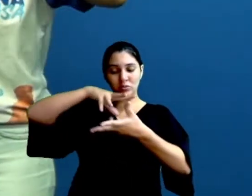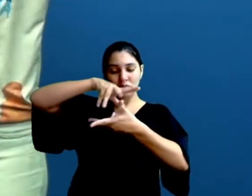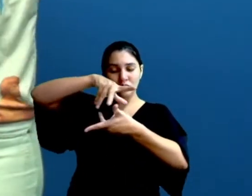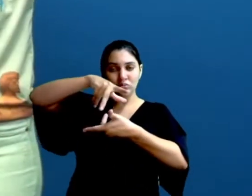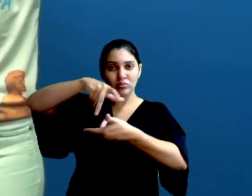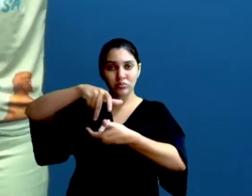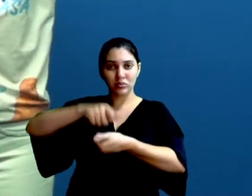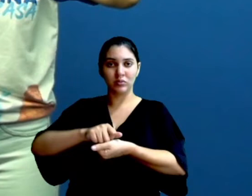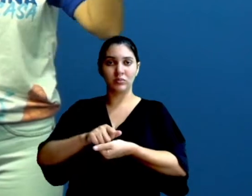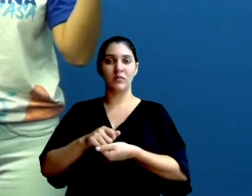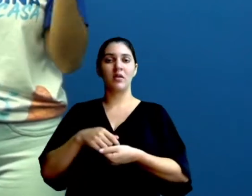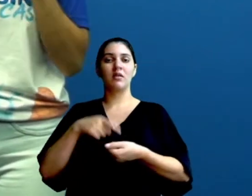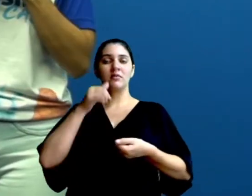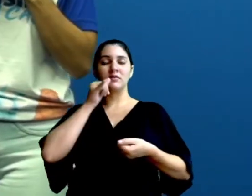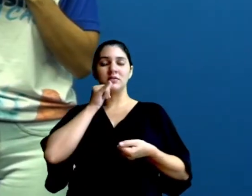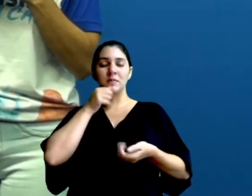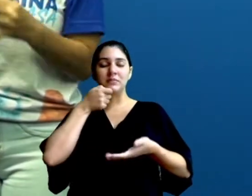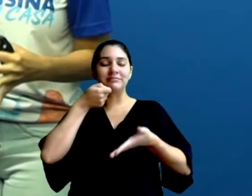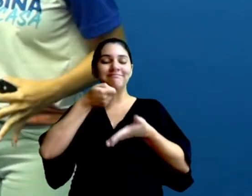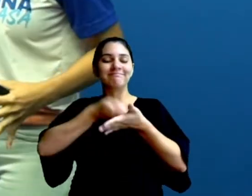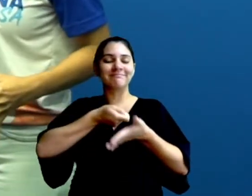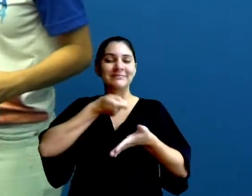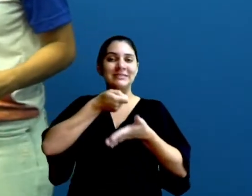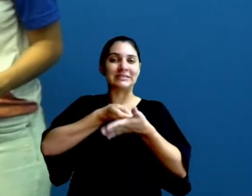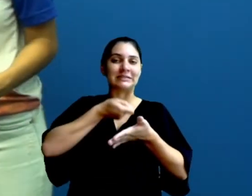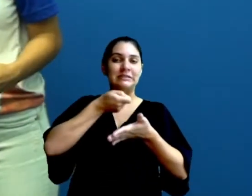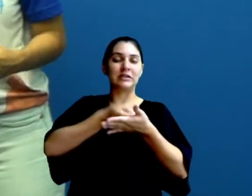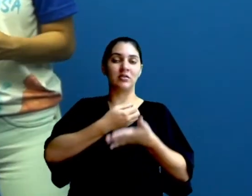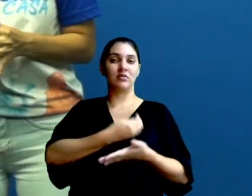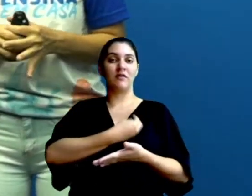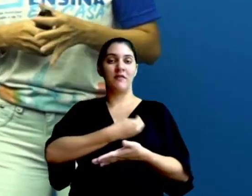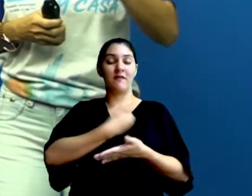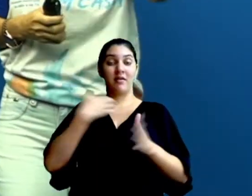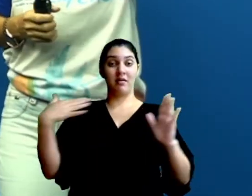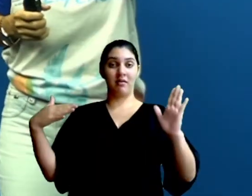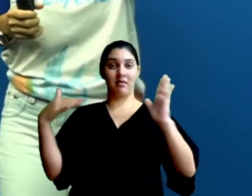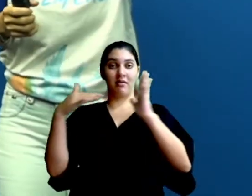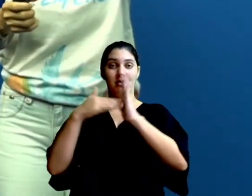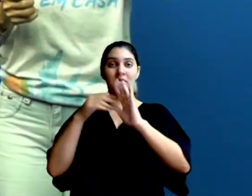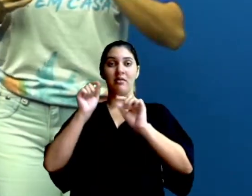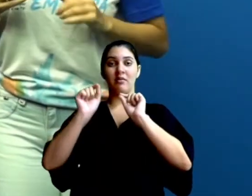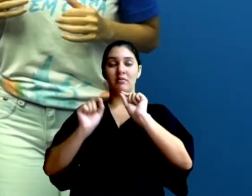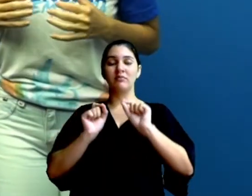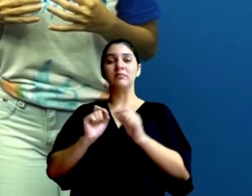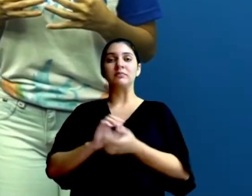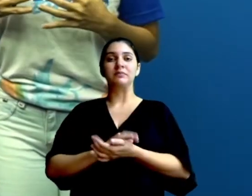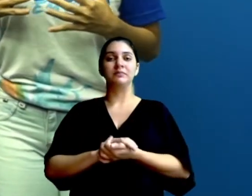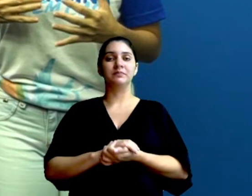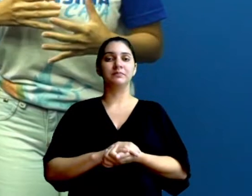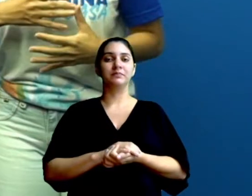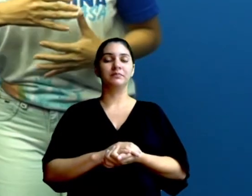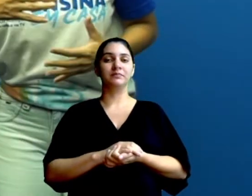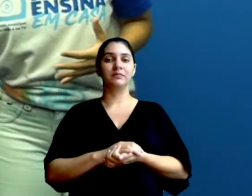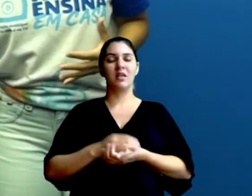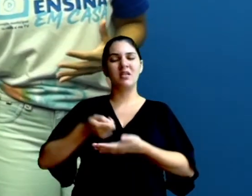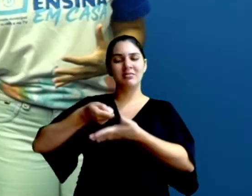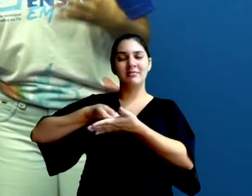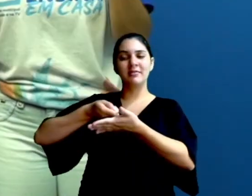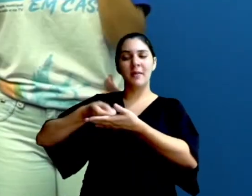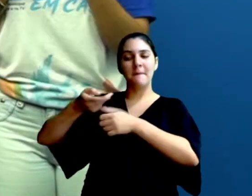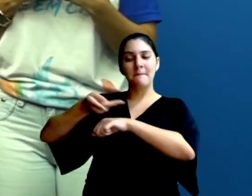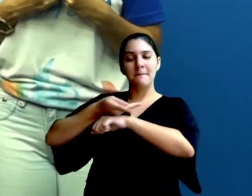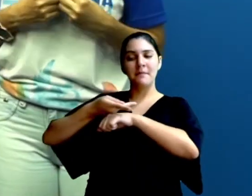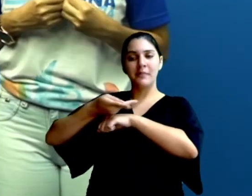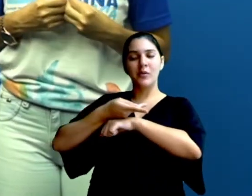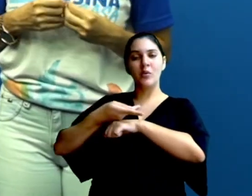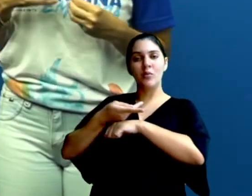está tentando sobreviver até ele tentando procurar